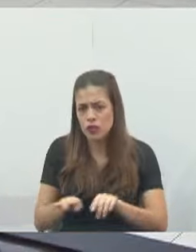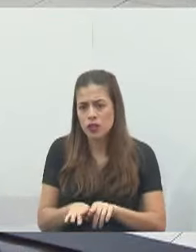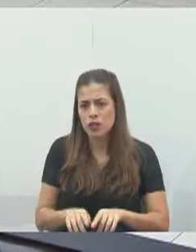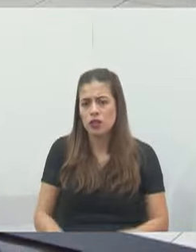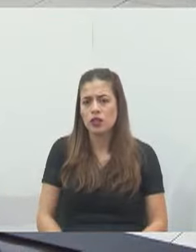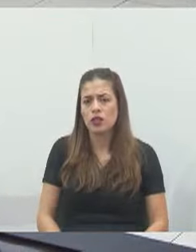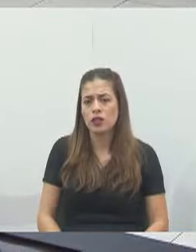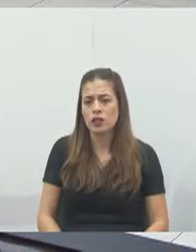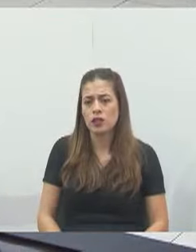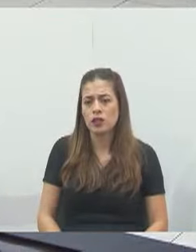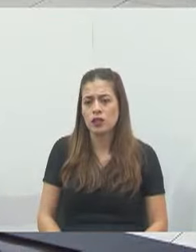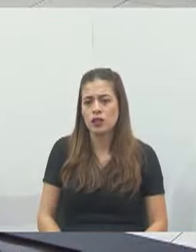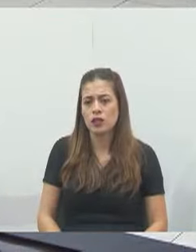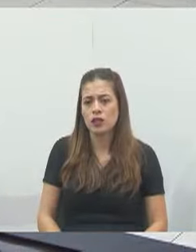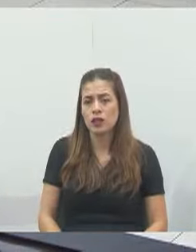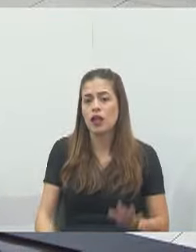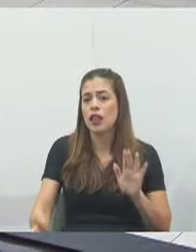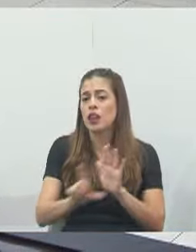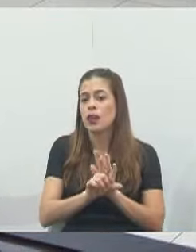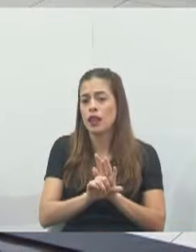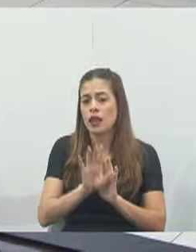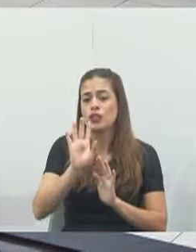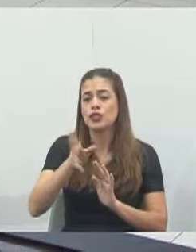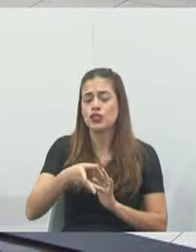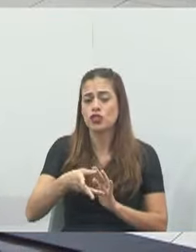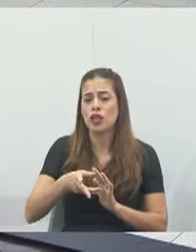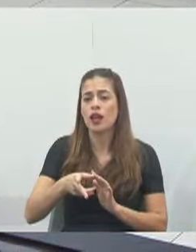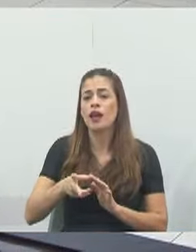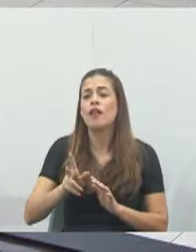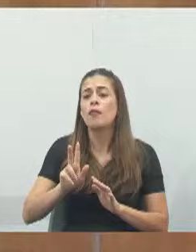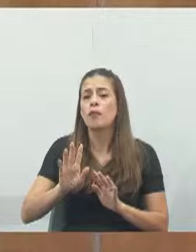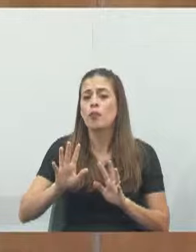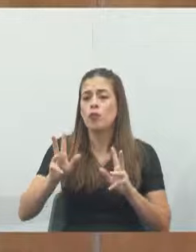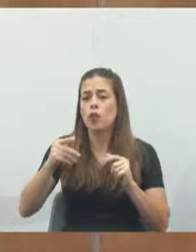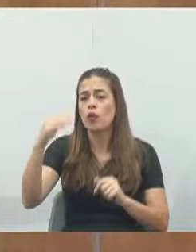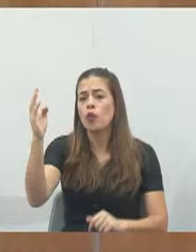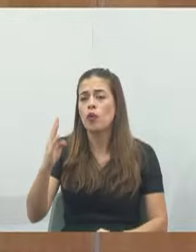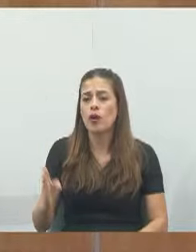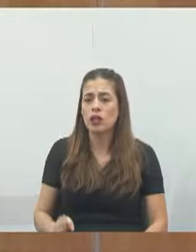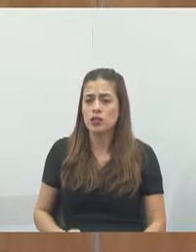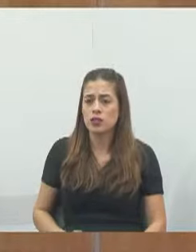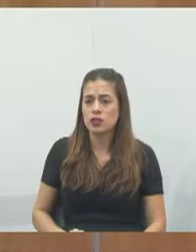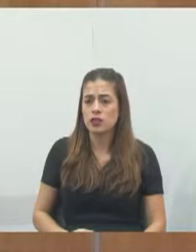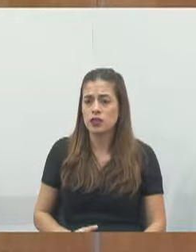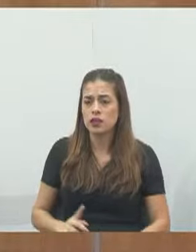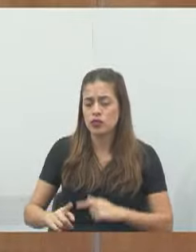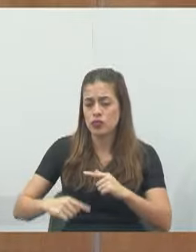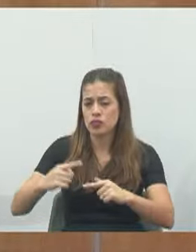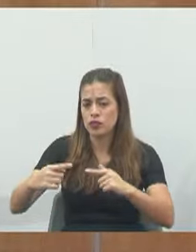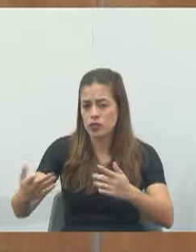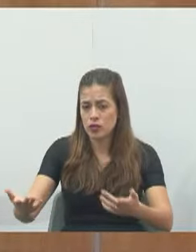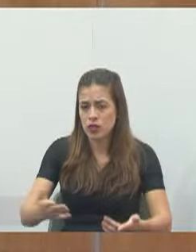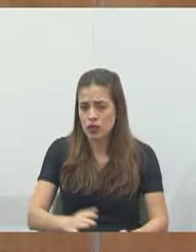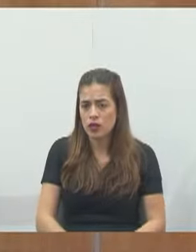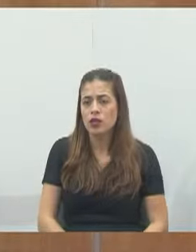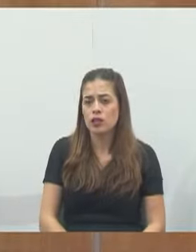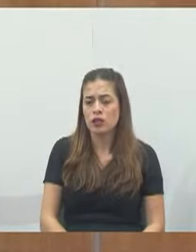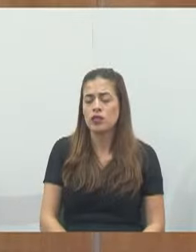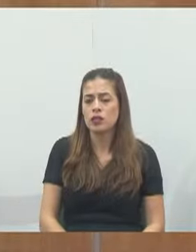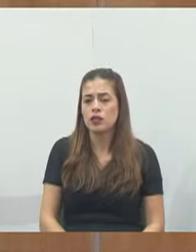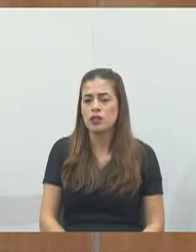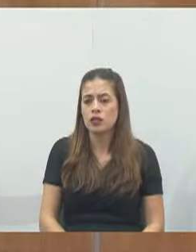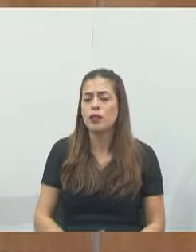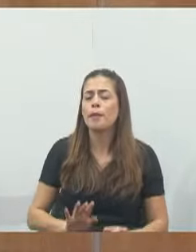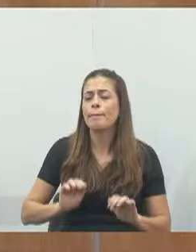Então, essa lei está válida para o Brasil inteiro. Então, uma discussão. criou uma jurisprudência, perfeito. Criou uma